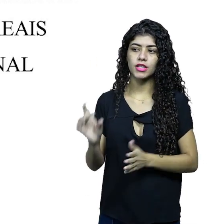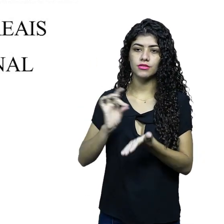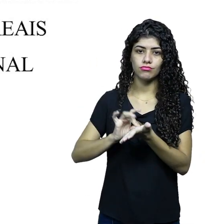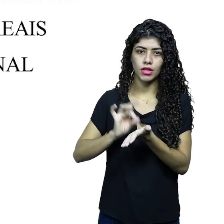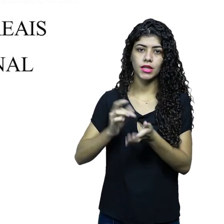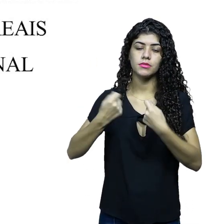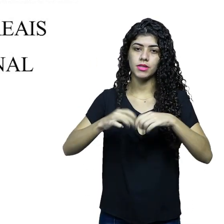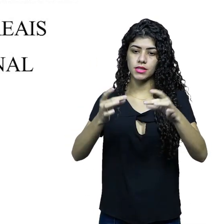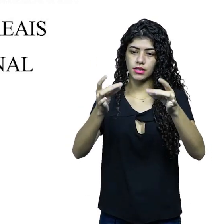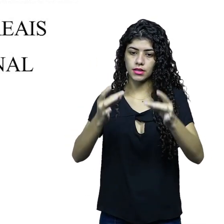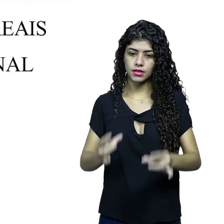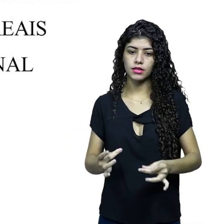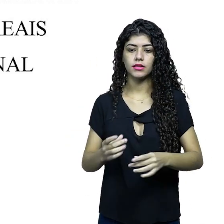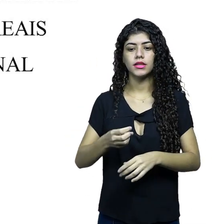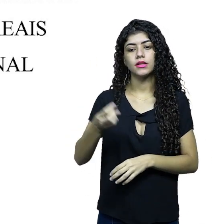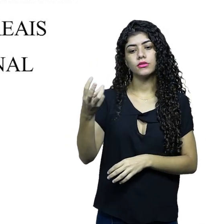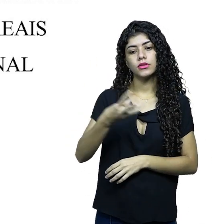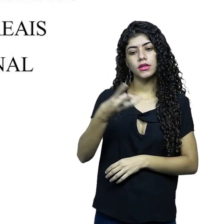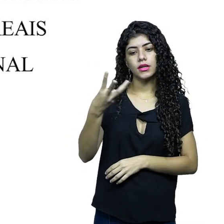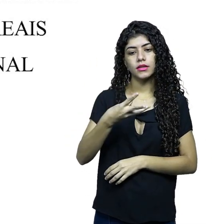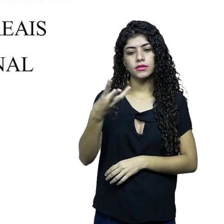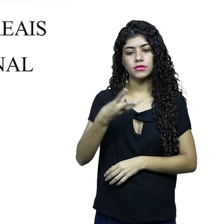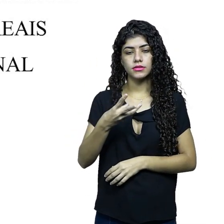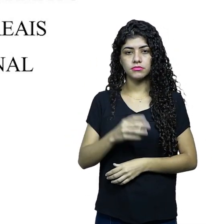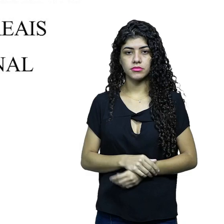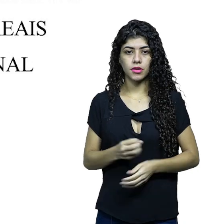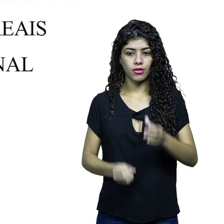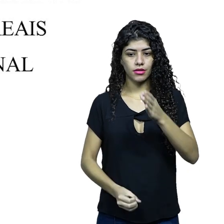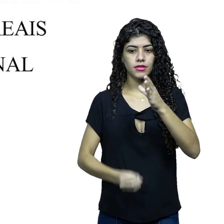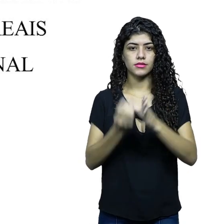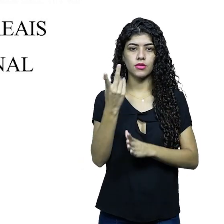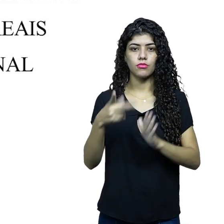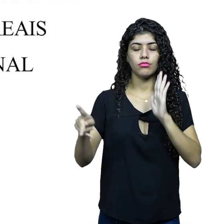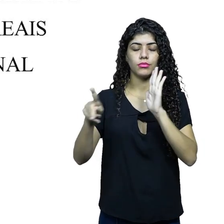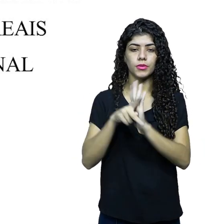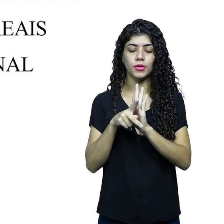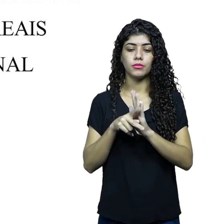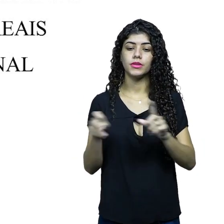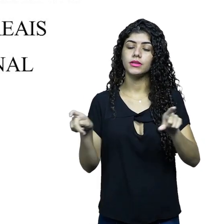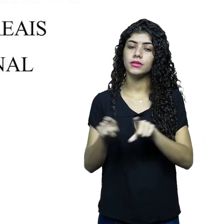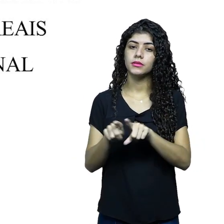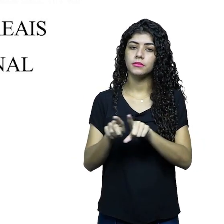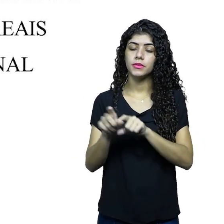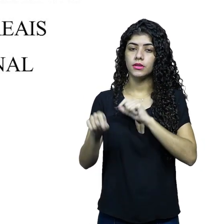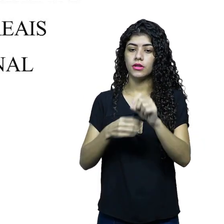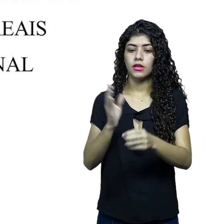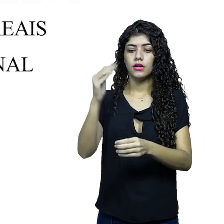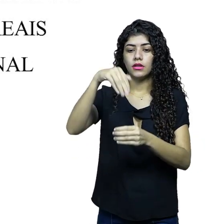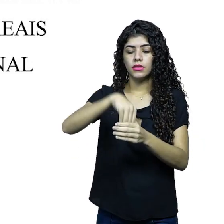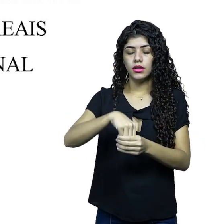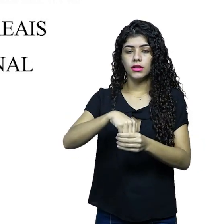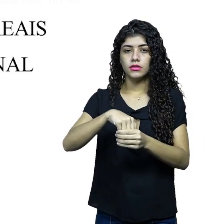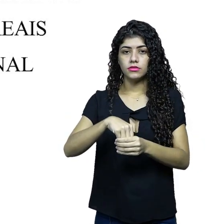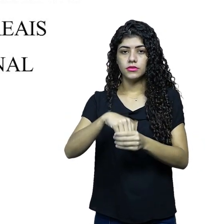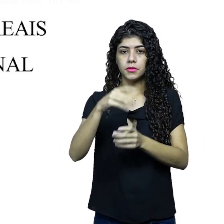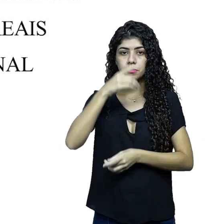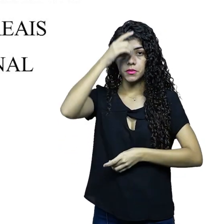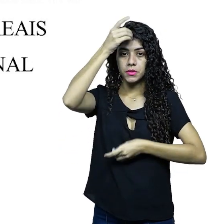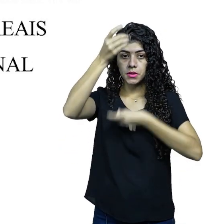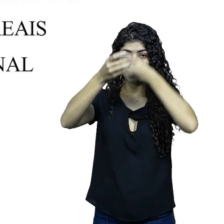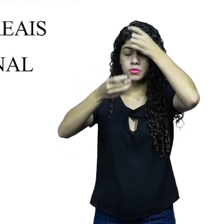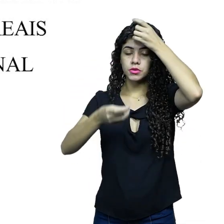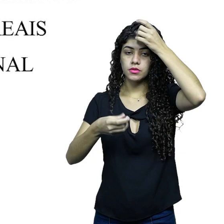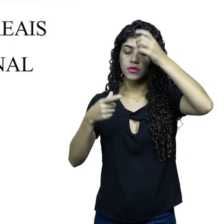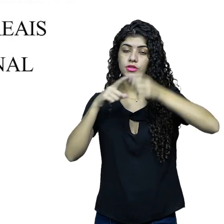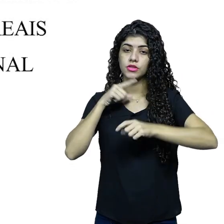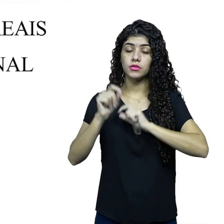Personagens reais, eles devem ser descritos. 3. Arranjo original. E ainda, dentro dos elementos